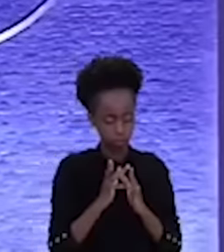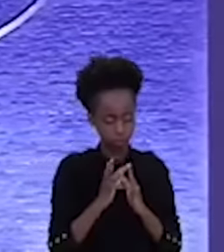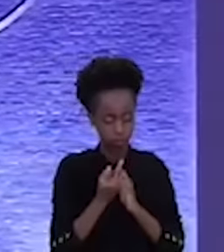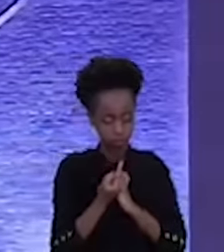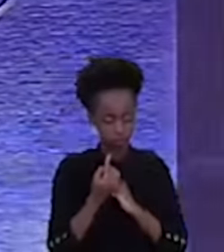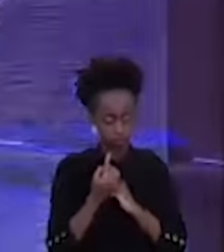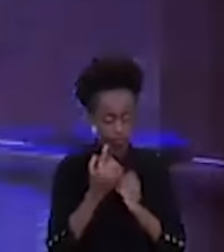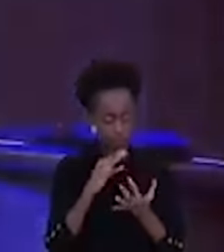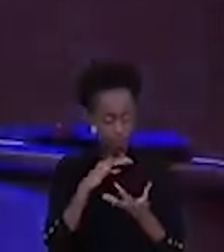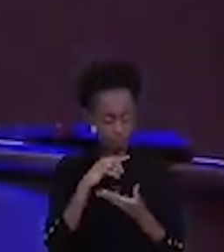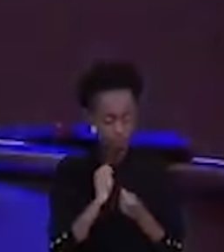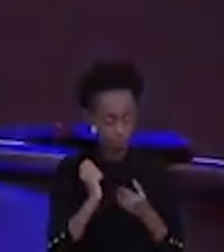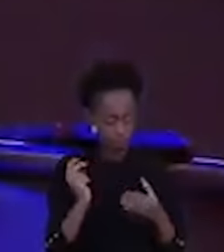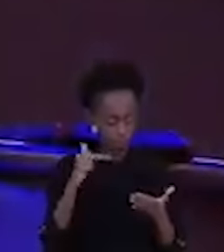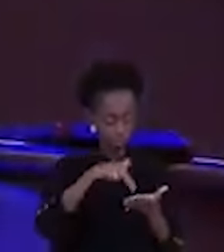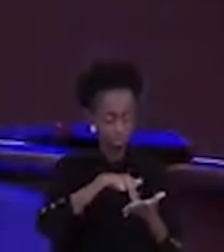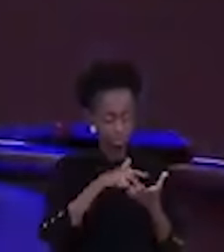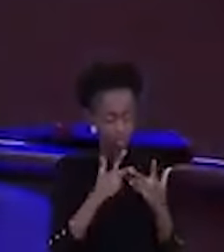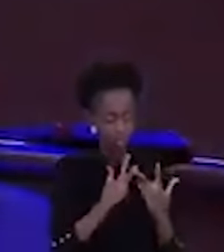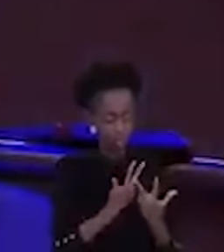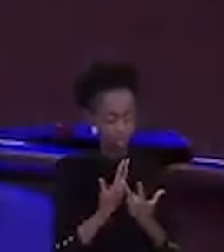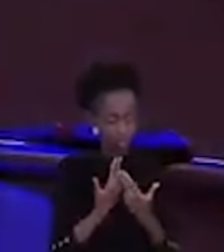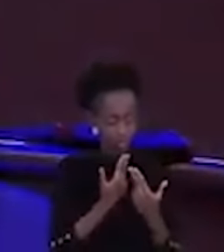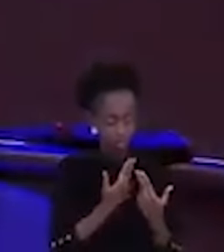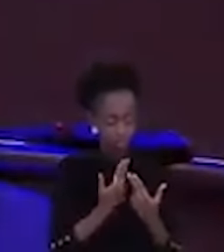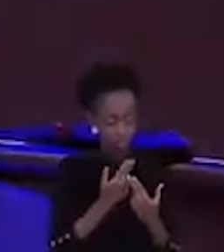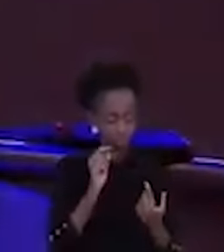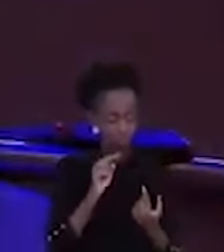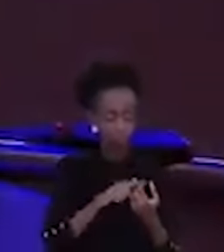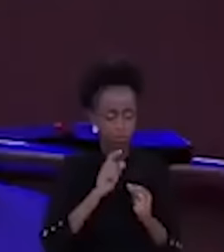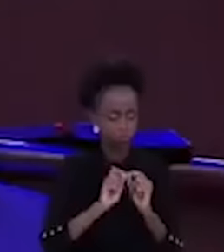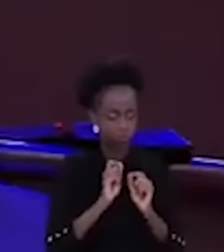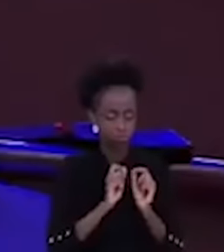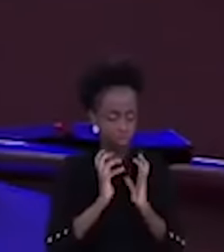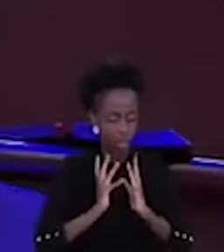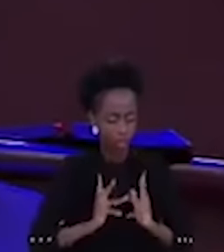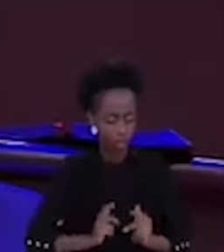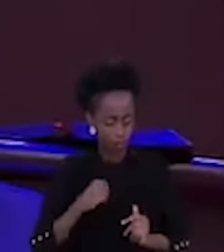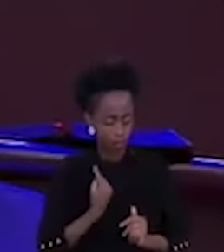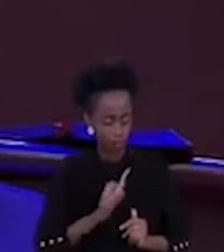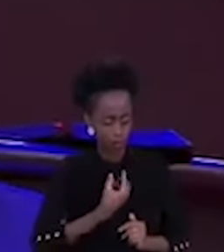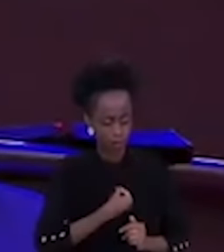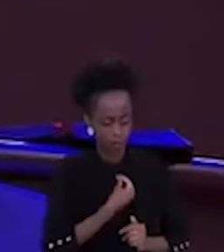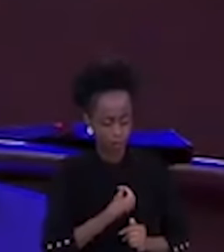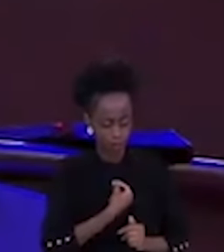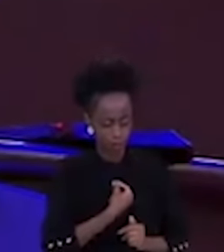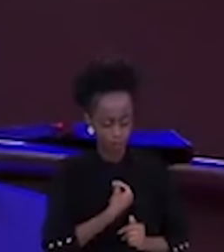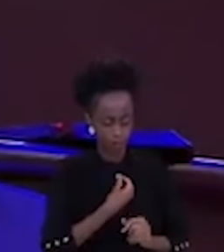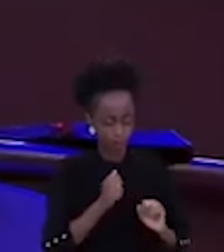Deus, para lavar você como a mim, para nos vestir de branco.